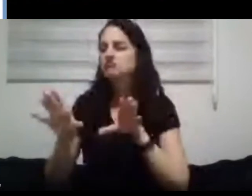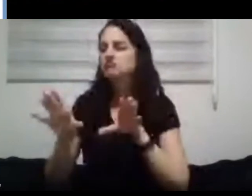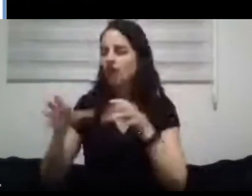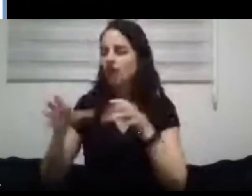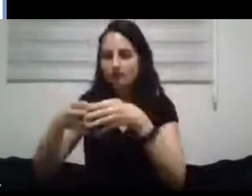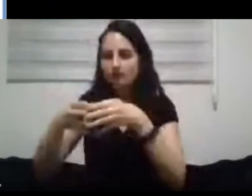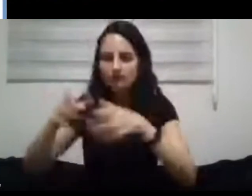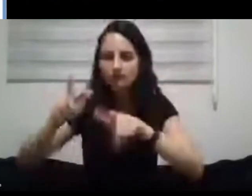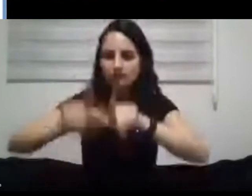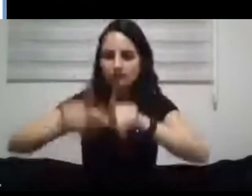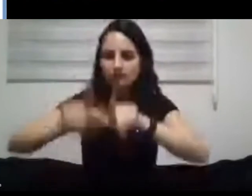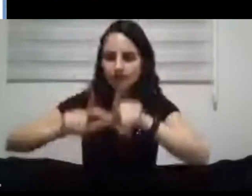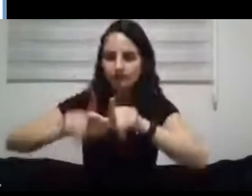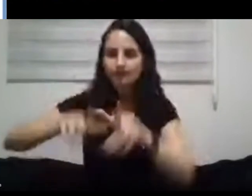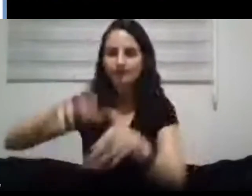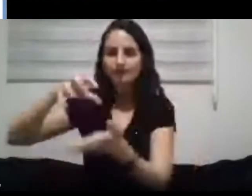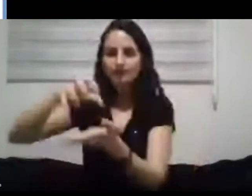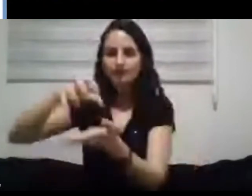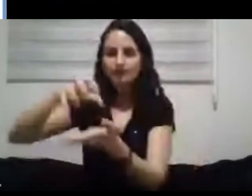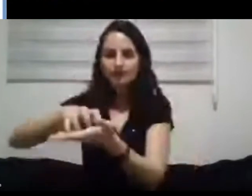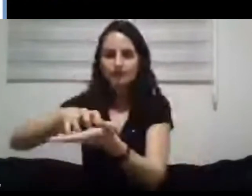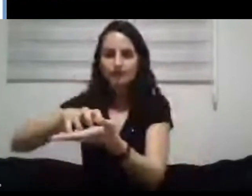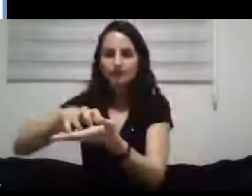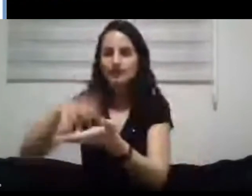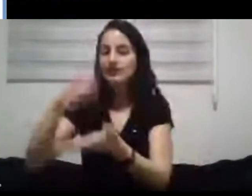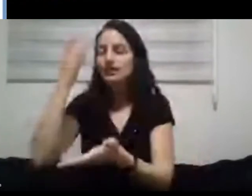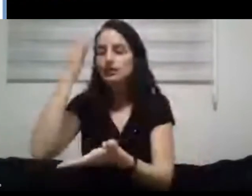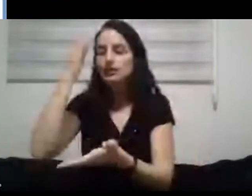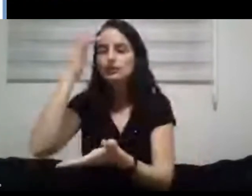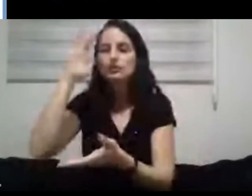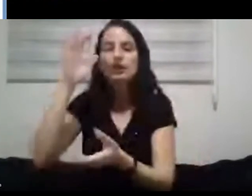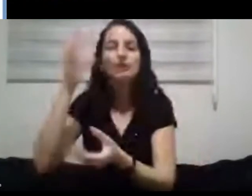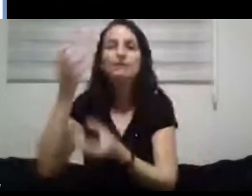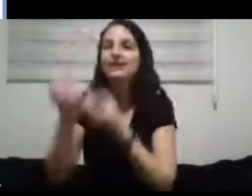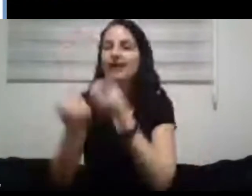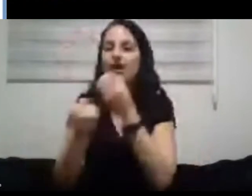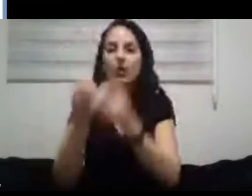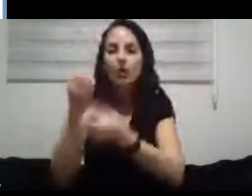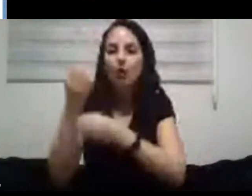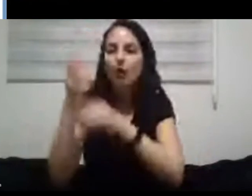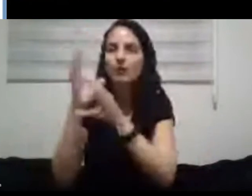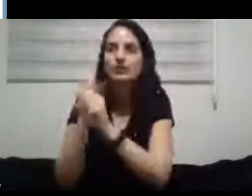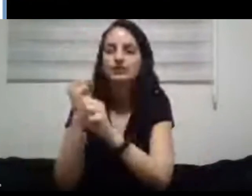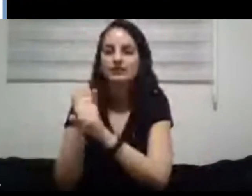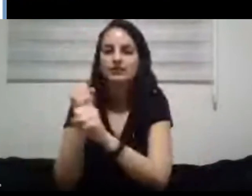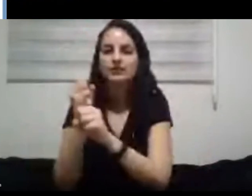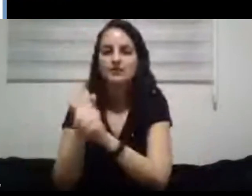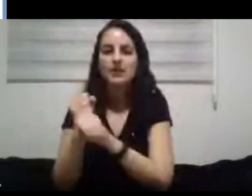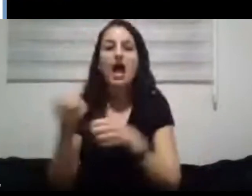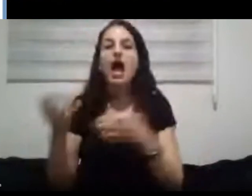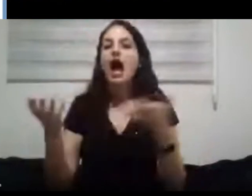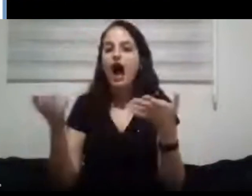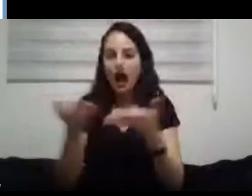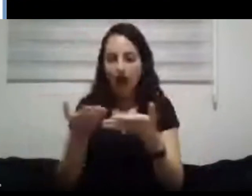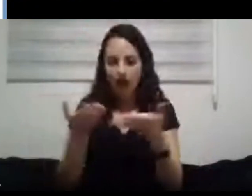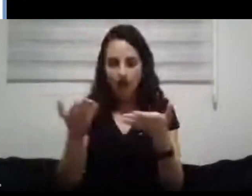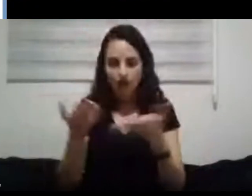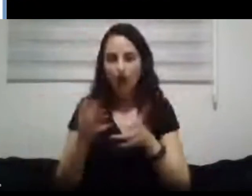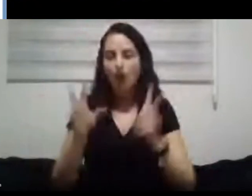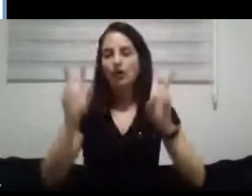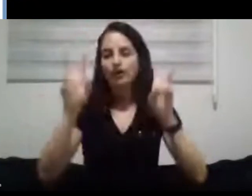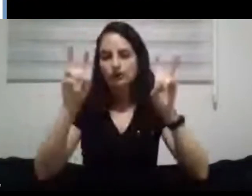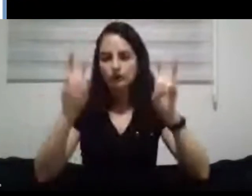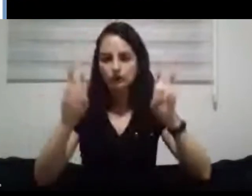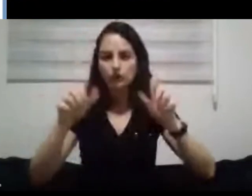valer frequência, e tem coisas bastante simples que também vão valer frequência, embora as coisas complexas valham mais nota e as